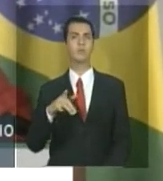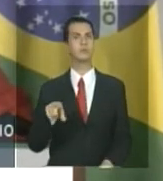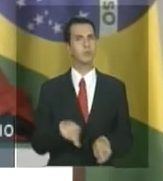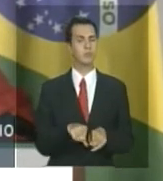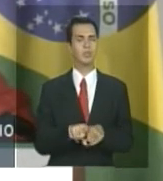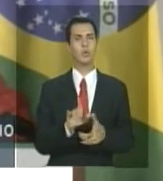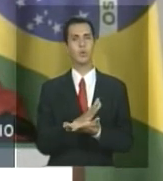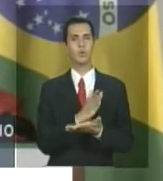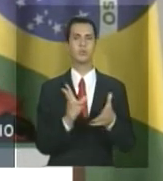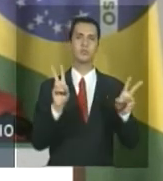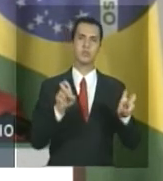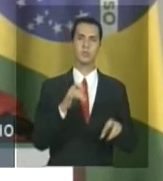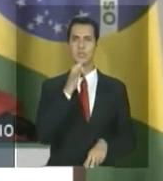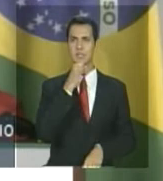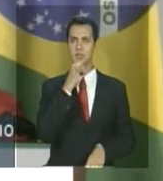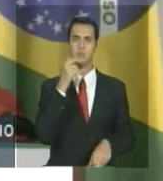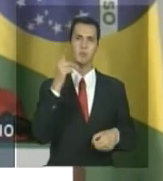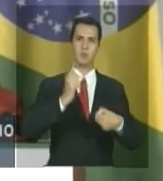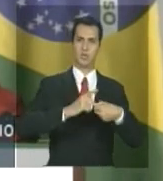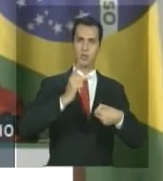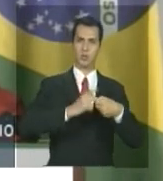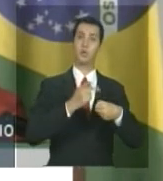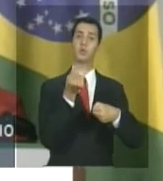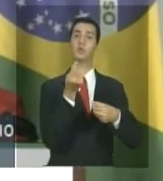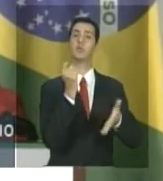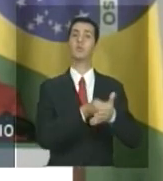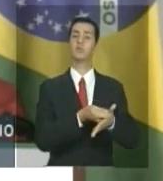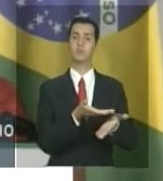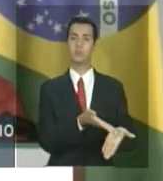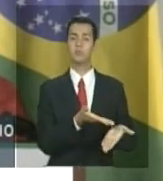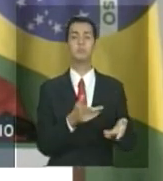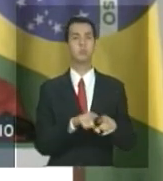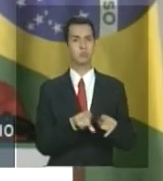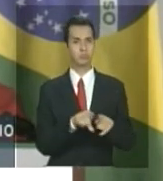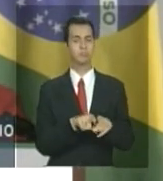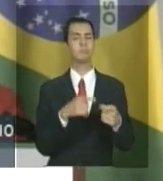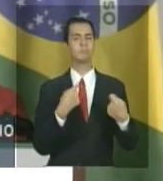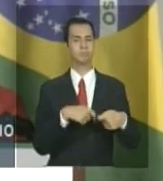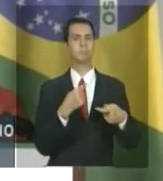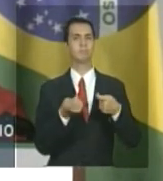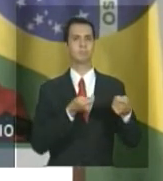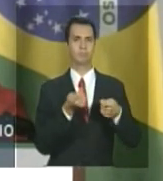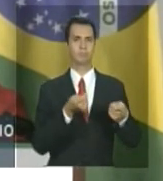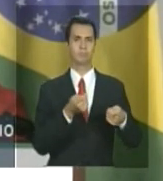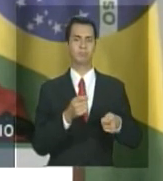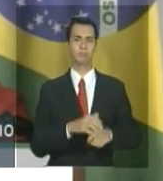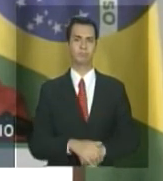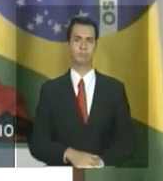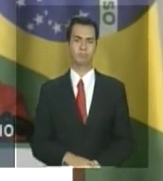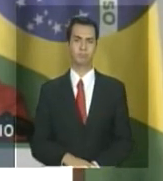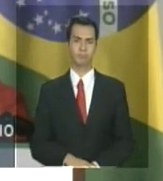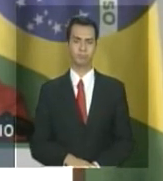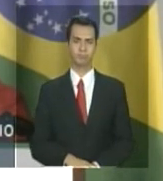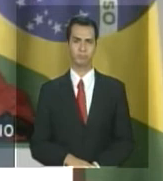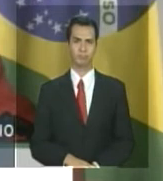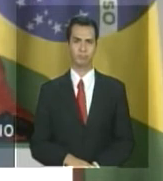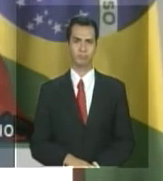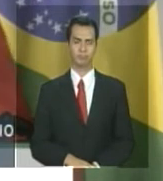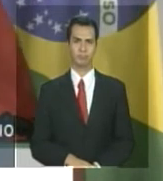que inibem a retomada em todos os países ou a aceleração do crescimento em todos os países.